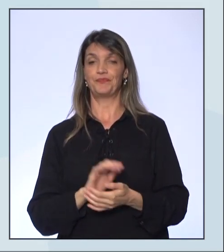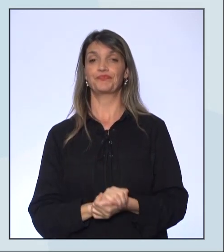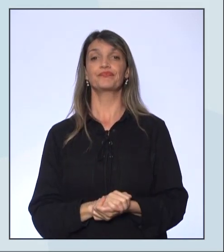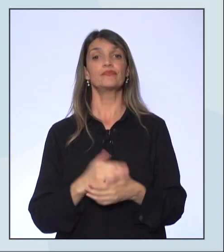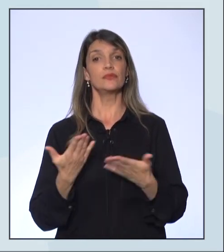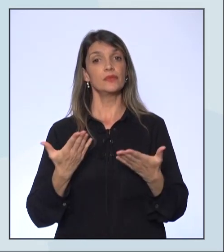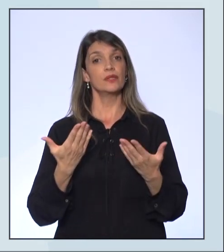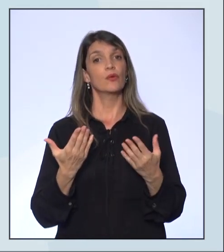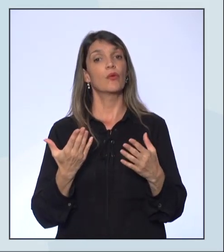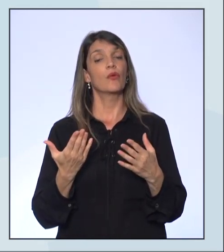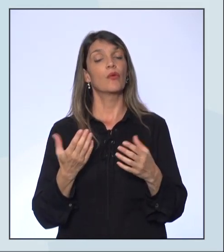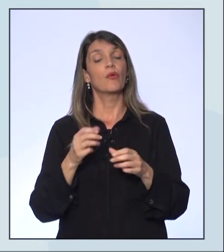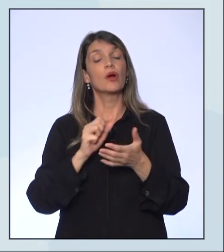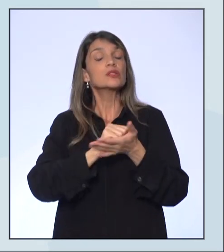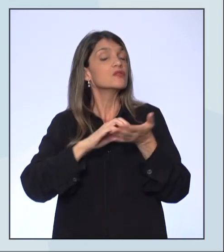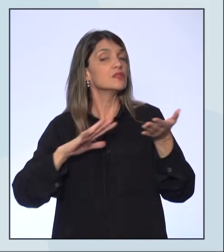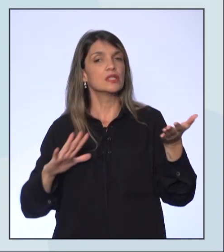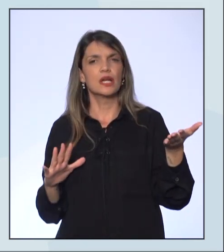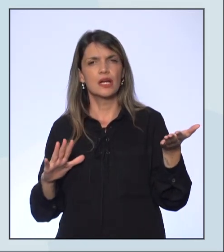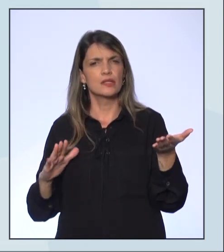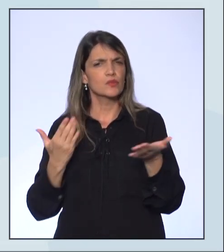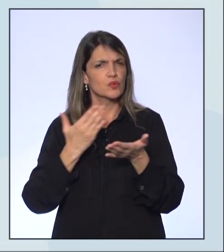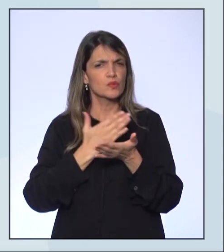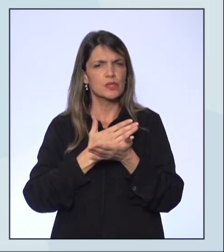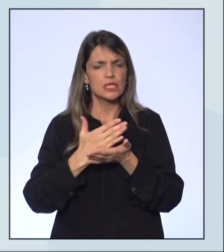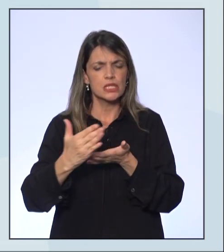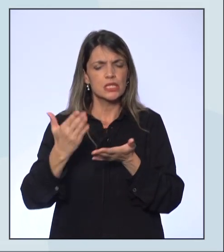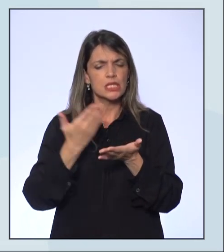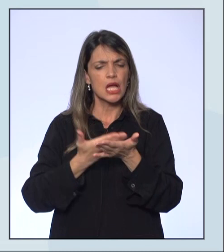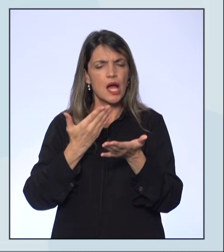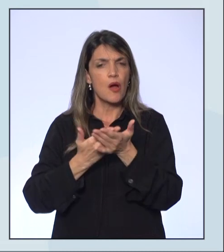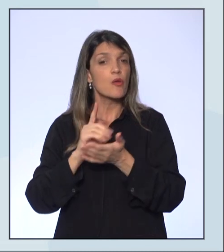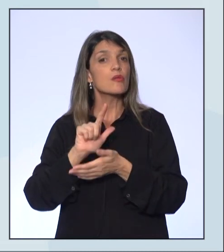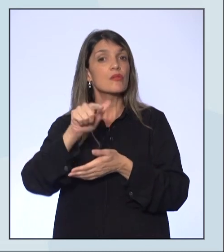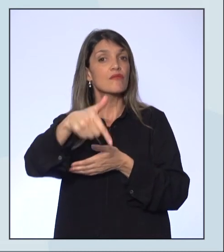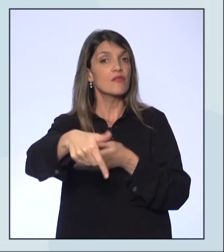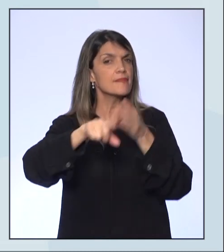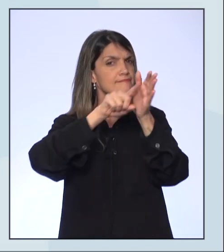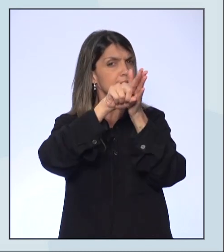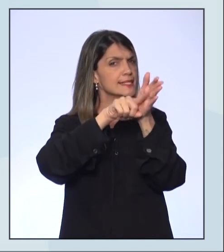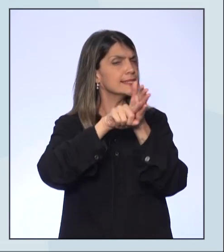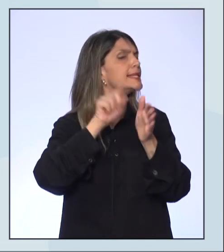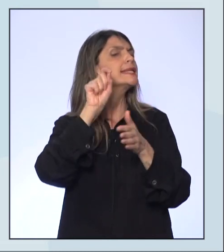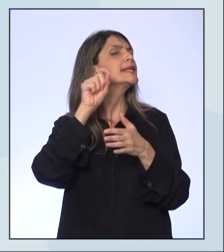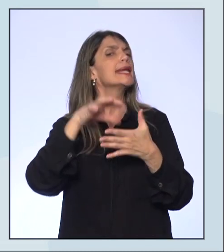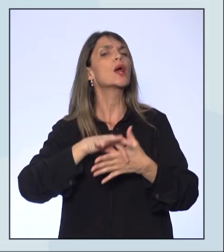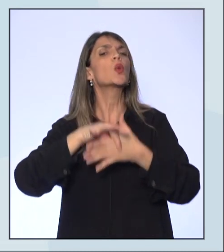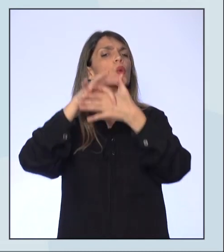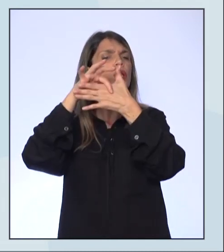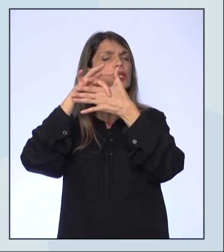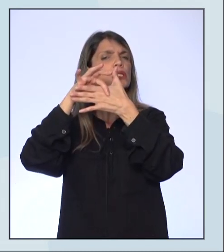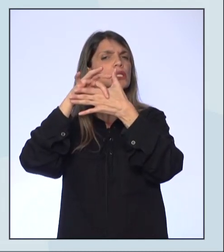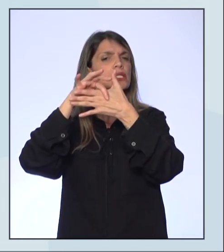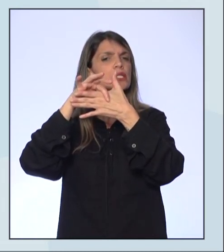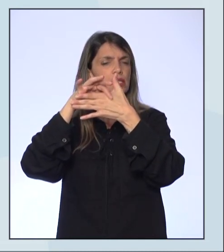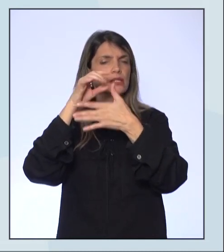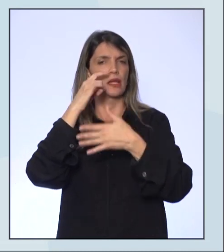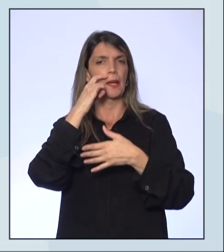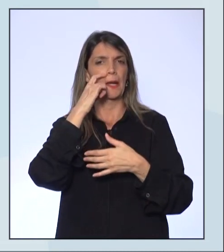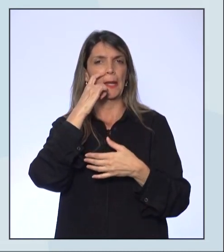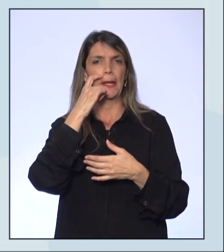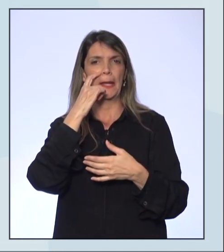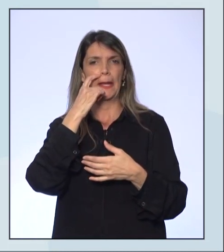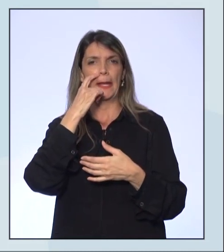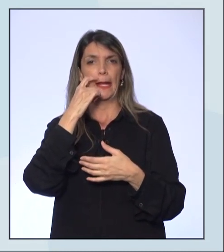uma atividade para o início da nossa próxima aula. Pesquise aí quem é o líder, né, que